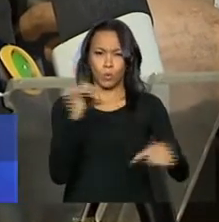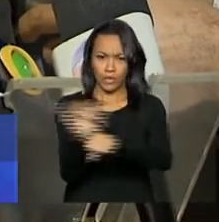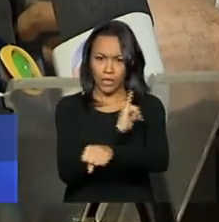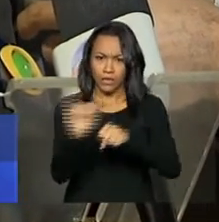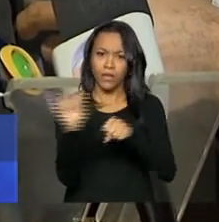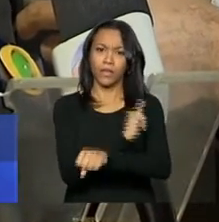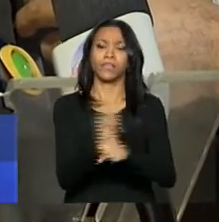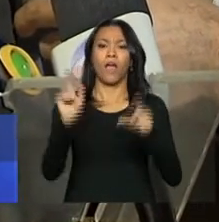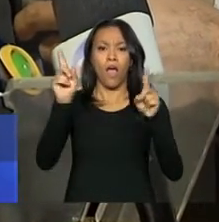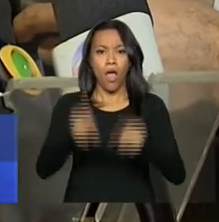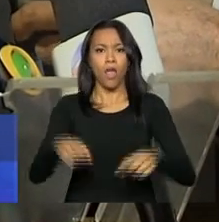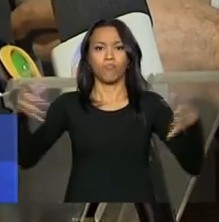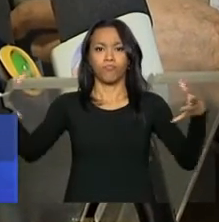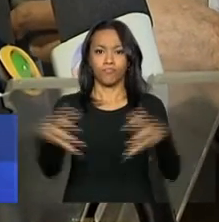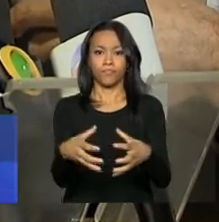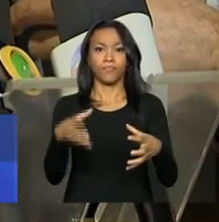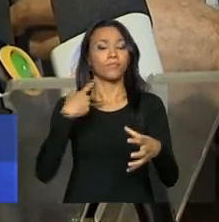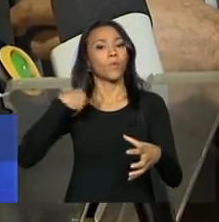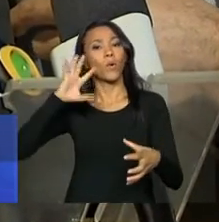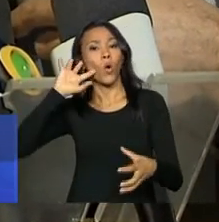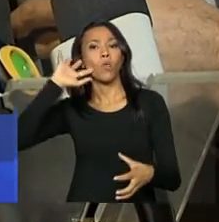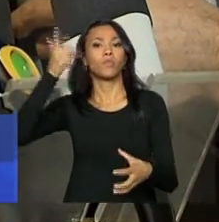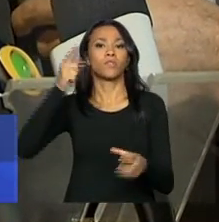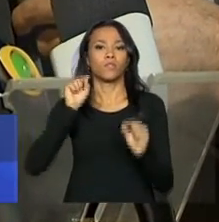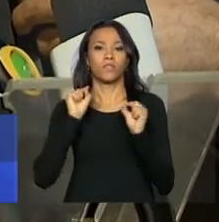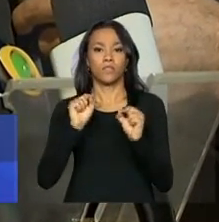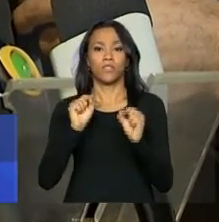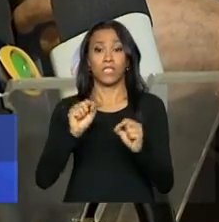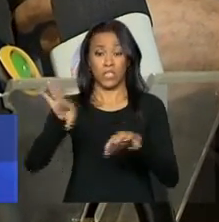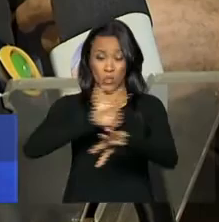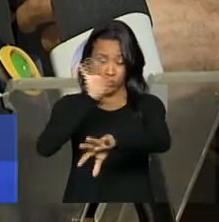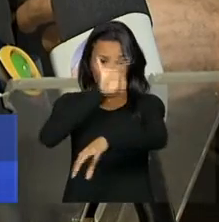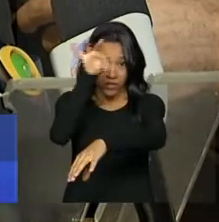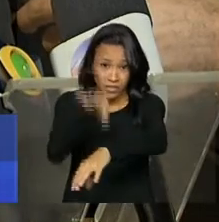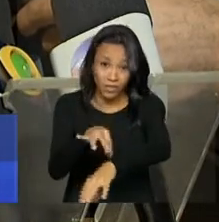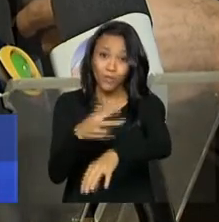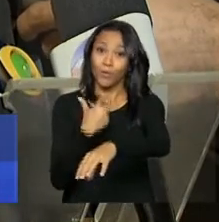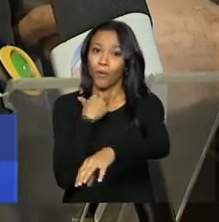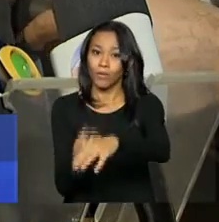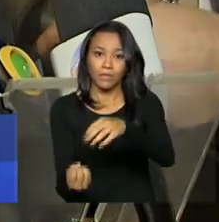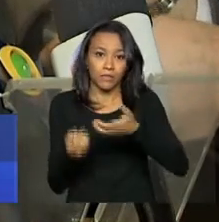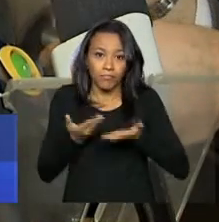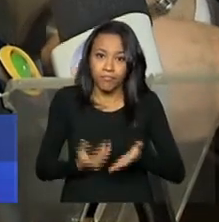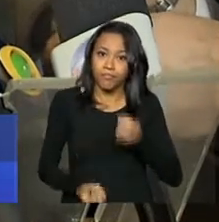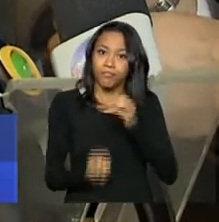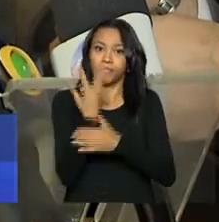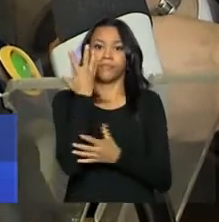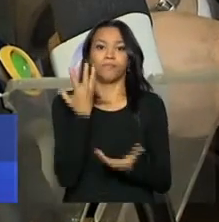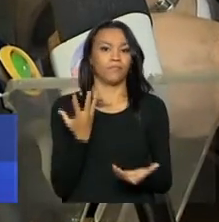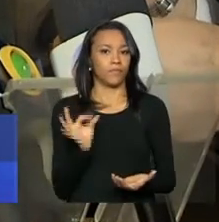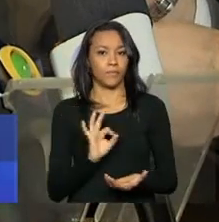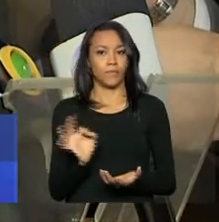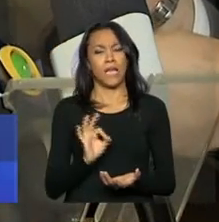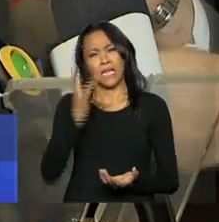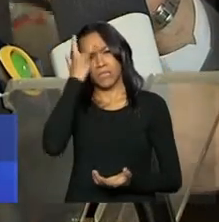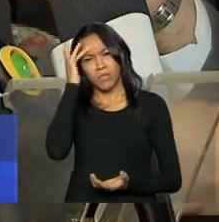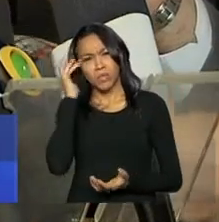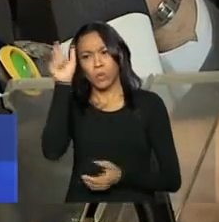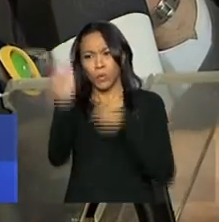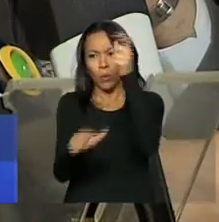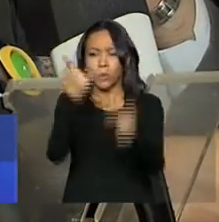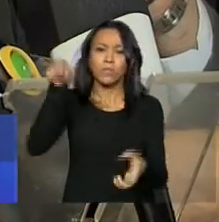completa para que o mosquito não possa nascer então todos os pesquisadores